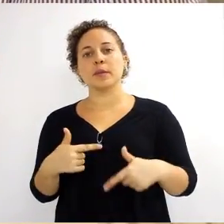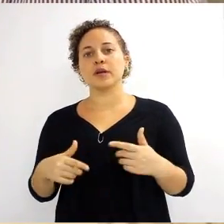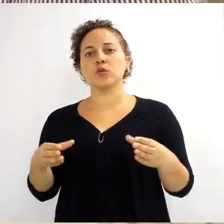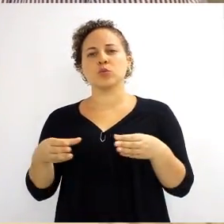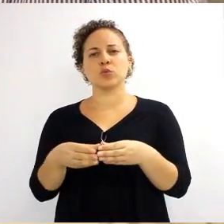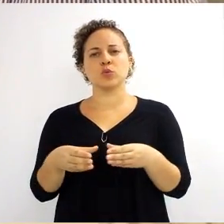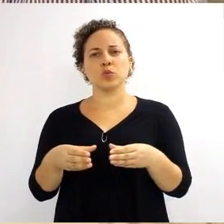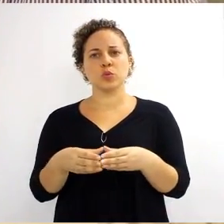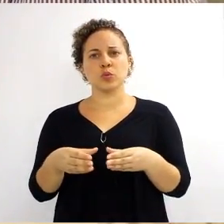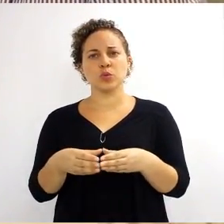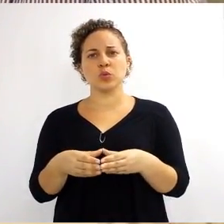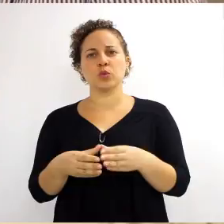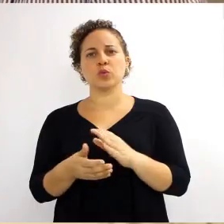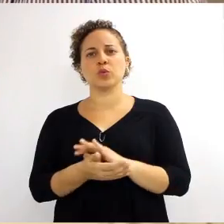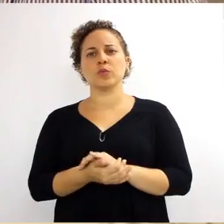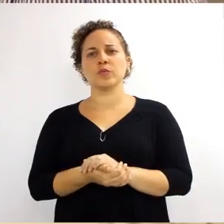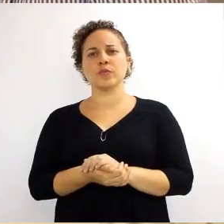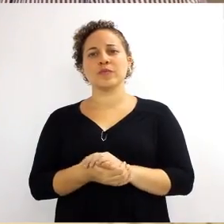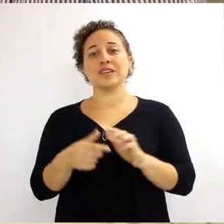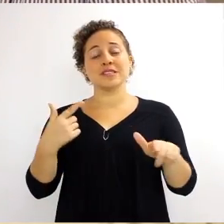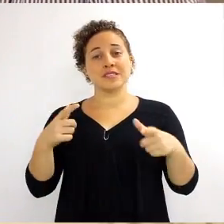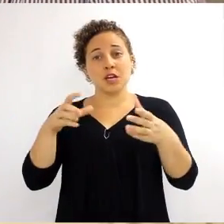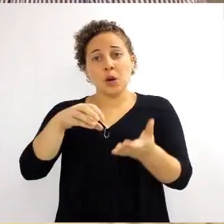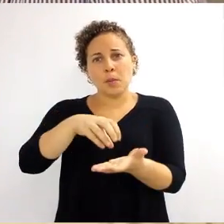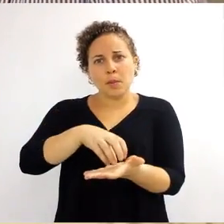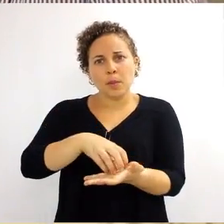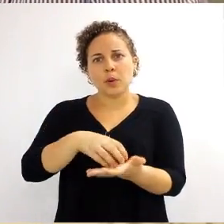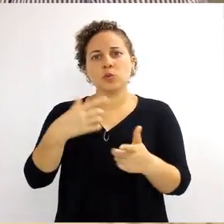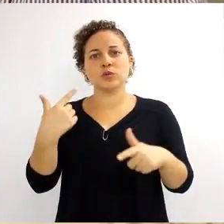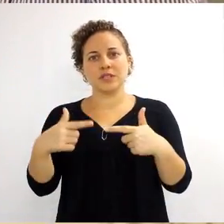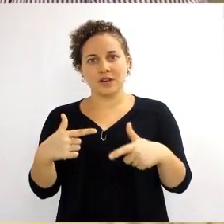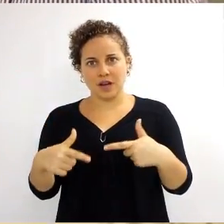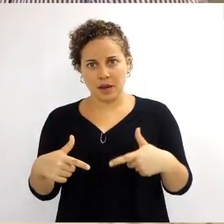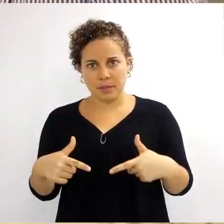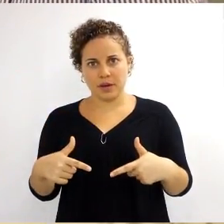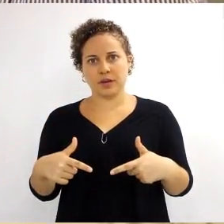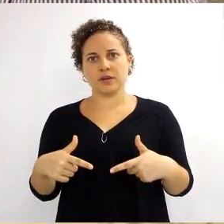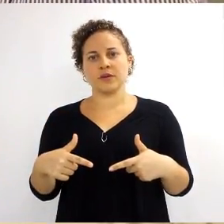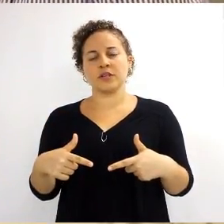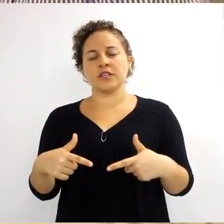grupo, esse local de trabalho, ele tem dois